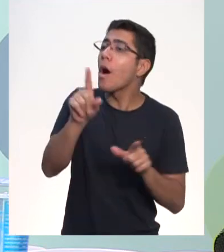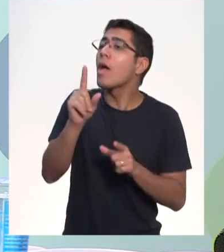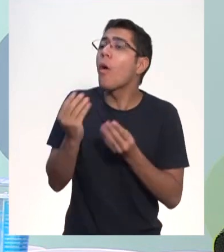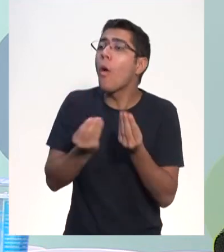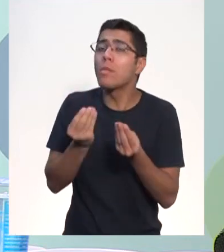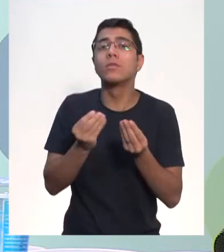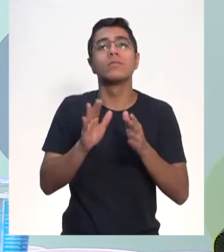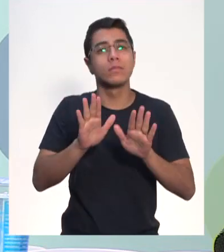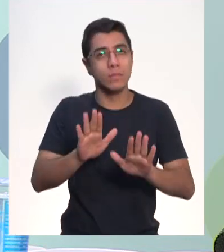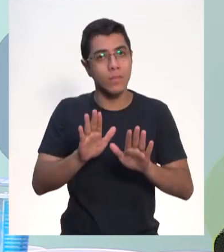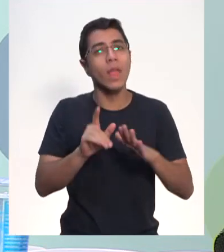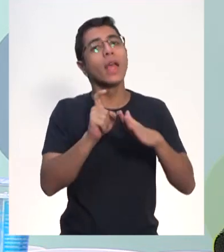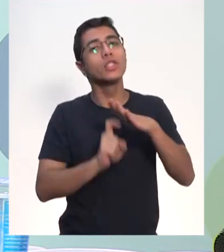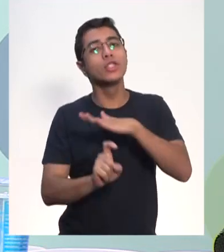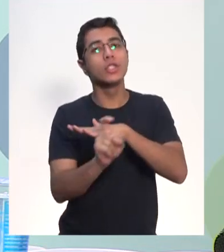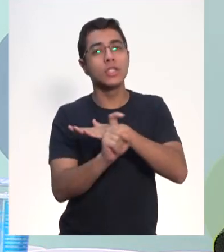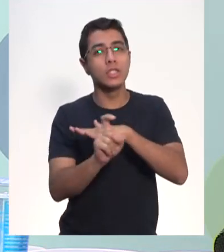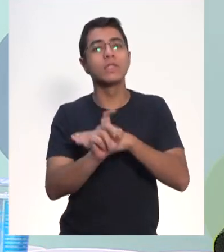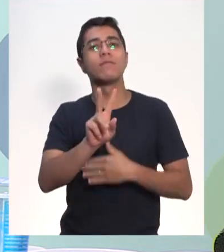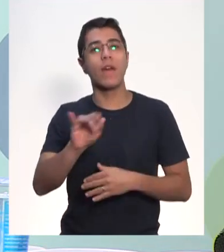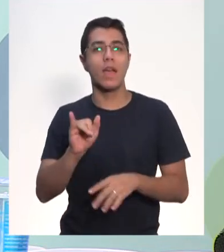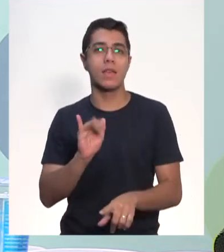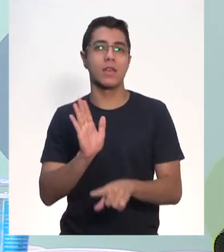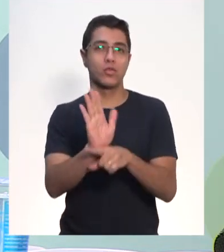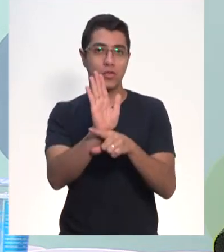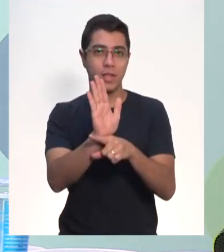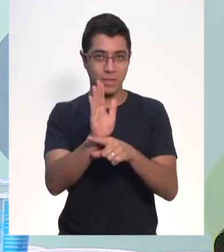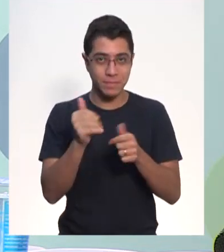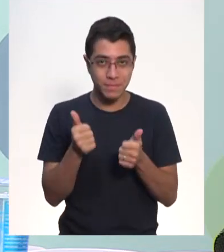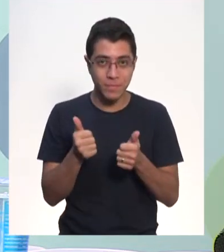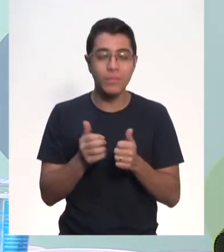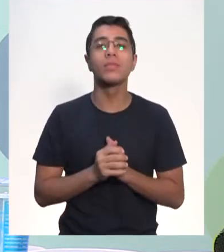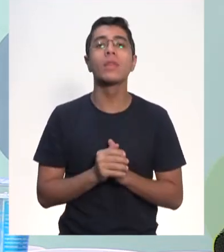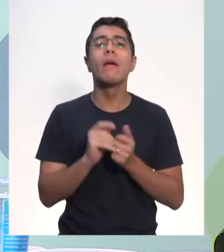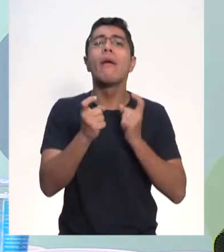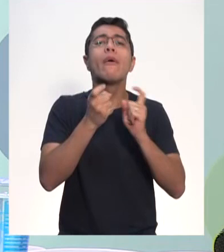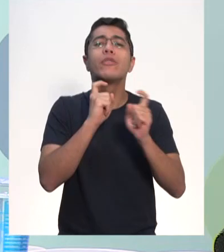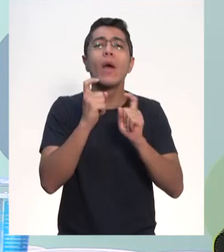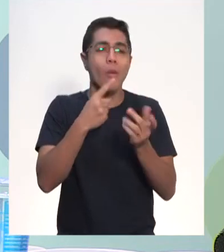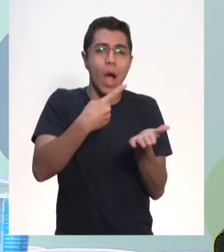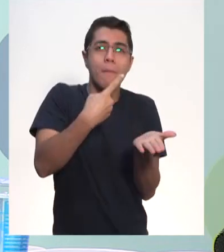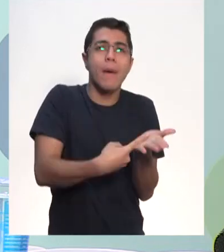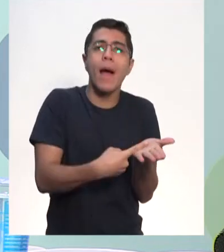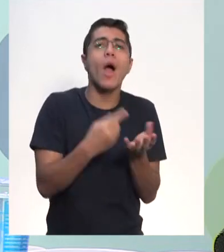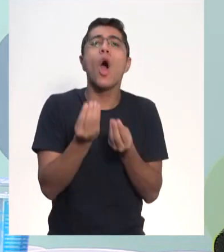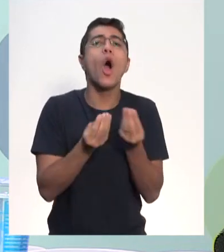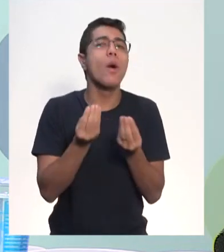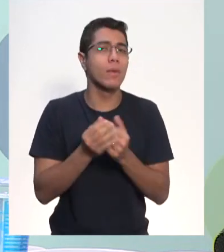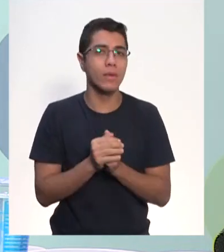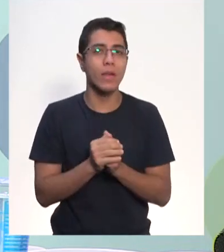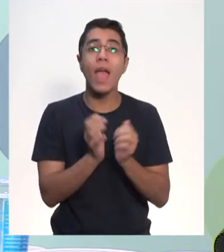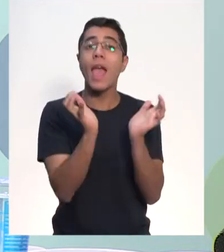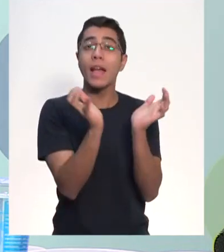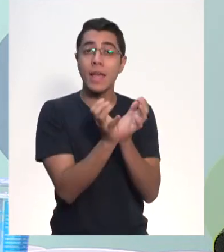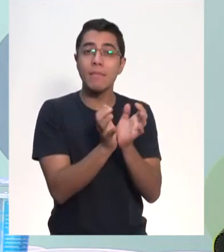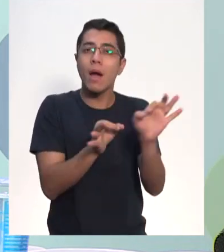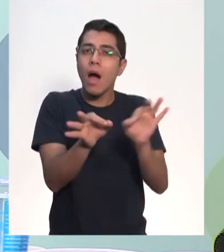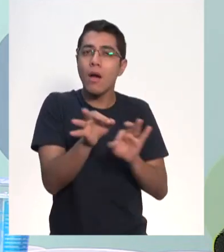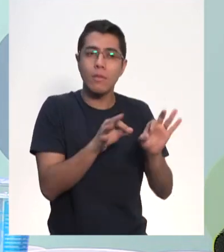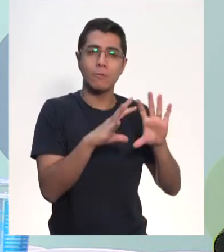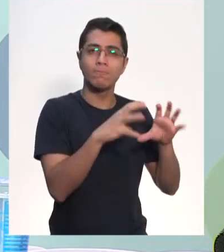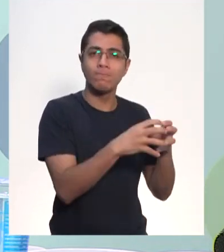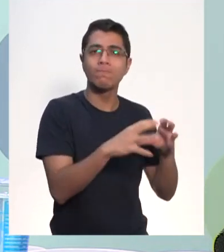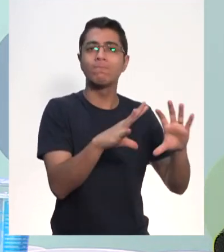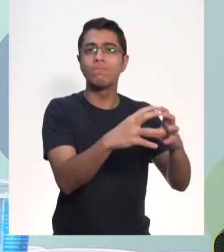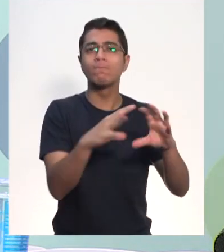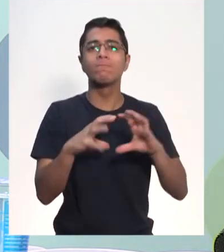interação, desenvolvimento desse trabalho. Então, como agendar reuniões, organizar equipes, são algumas dicas importantes para vocês, e a gente